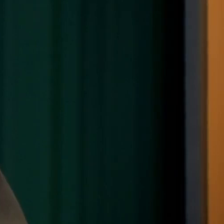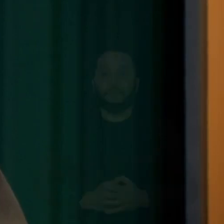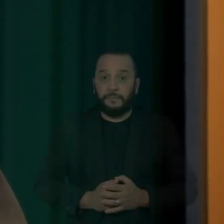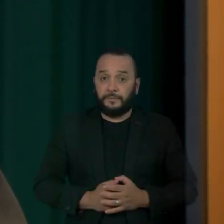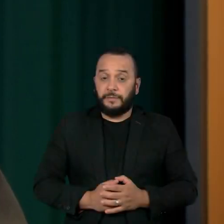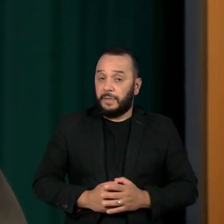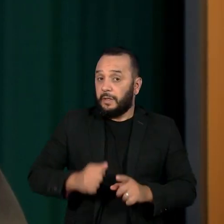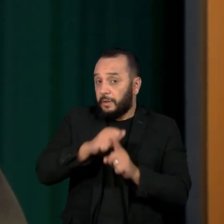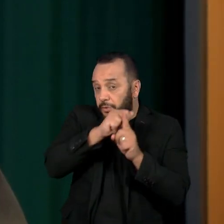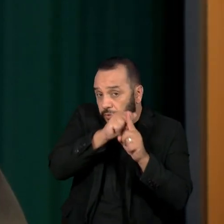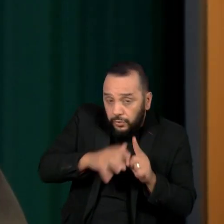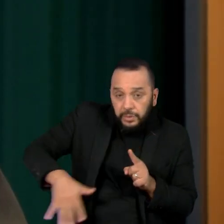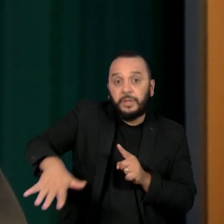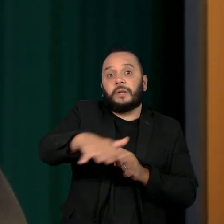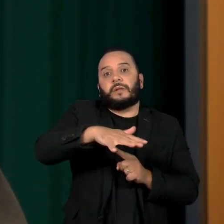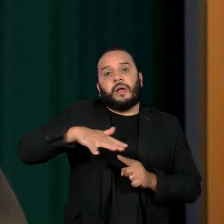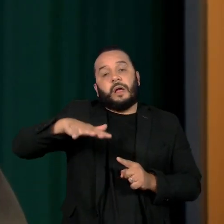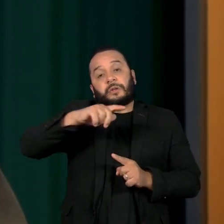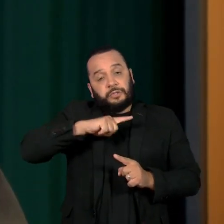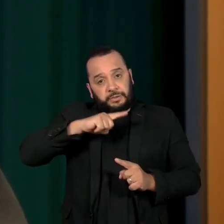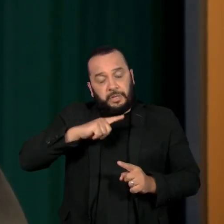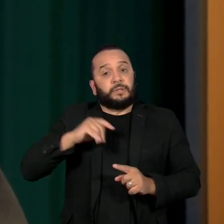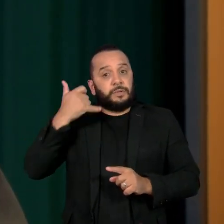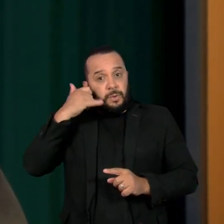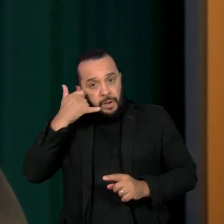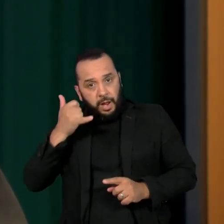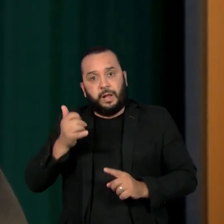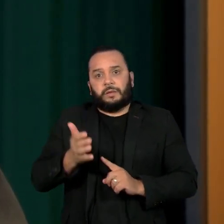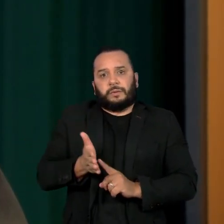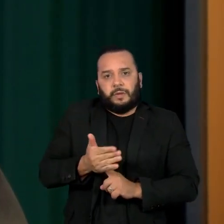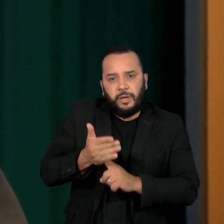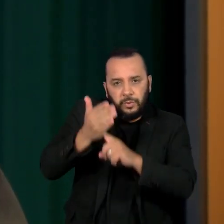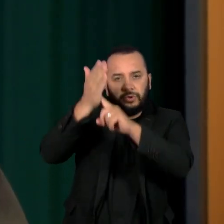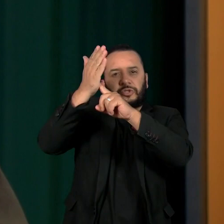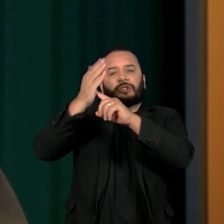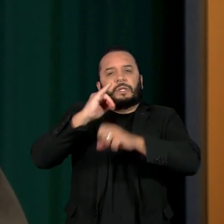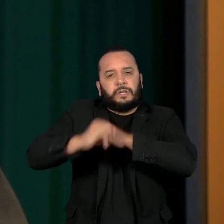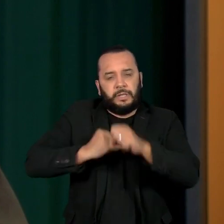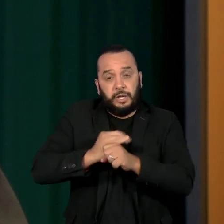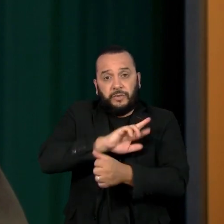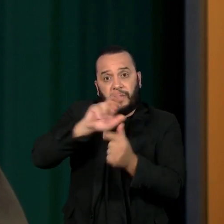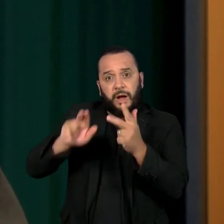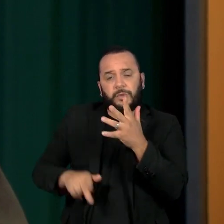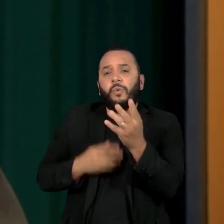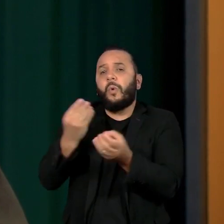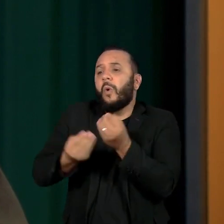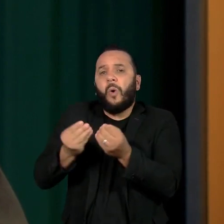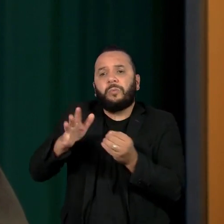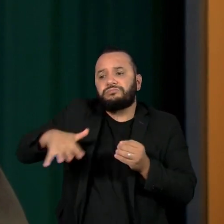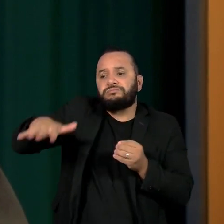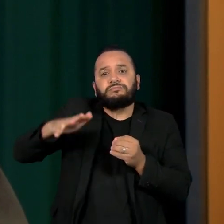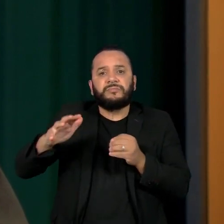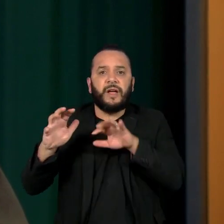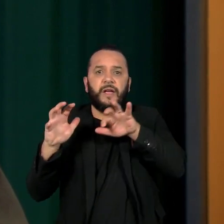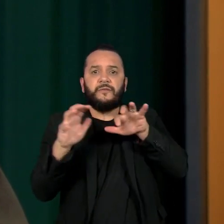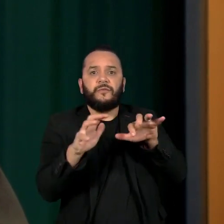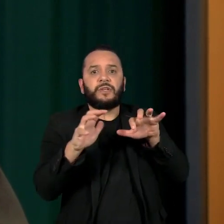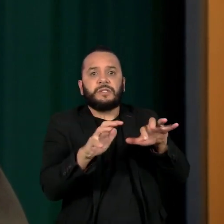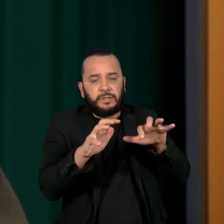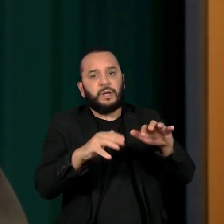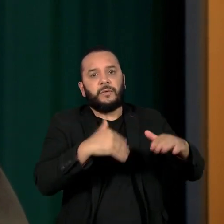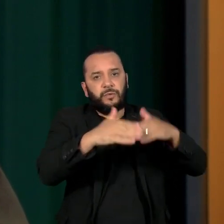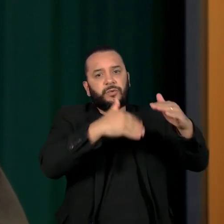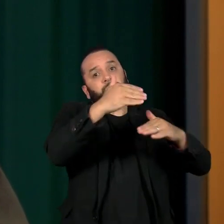O mundo é digital e é impossível ignorar o quanto isso tem causado impacto na transformação e evolução da